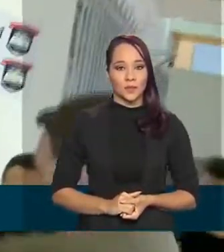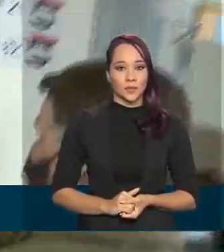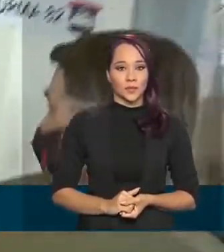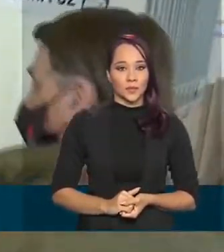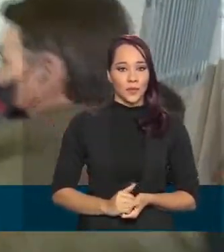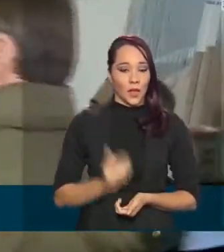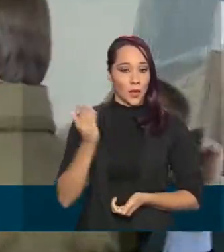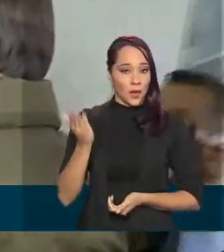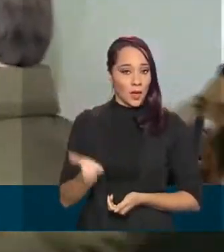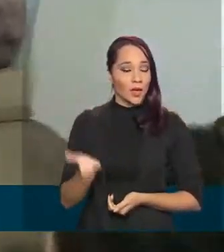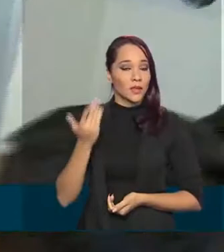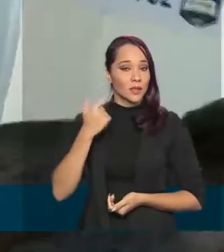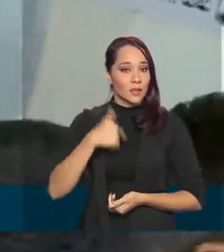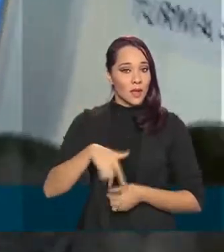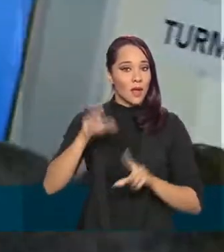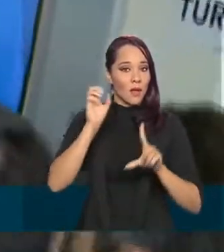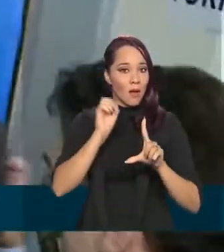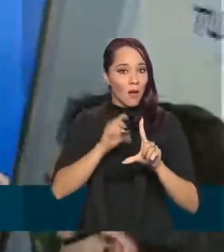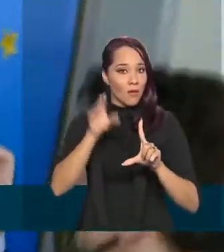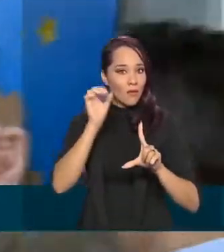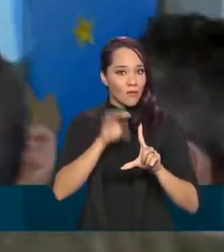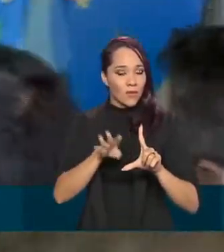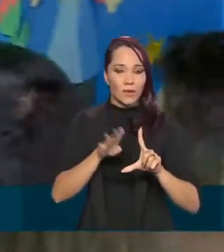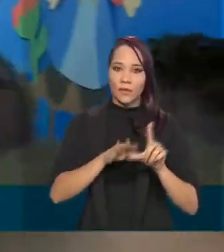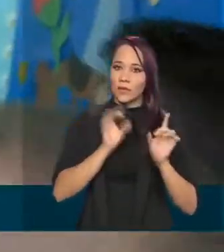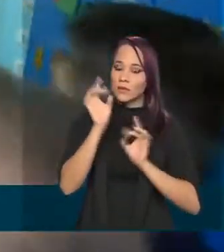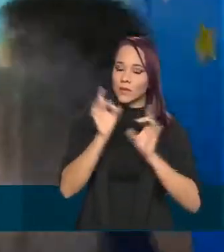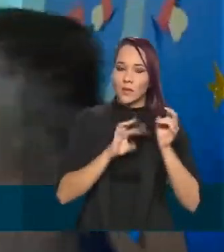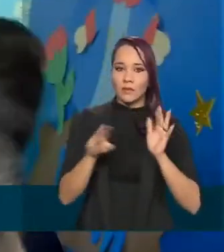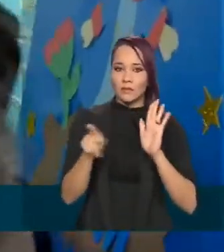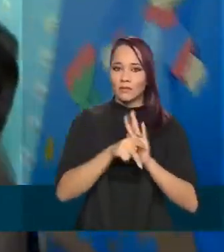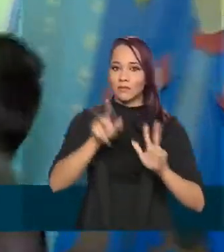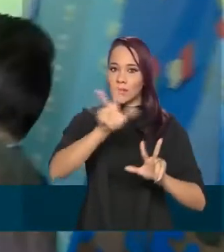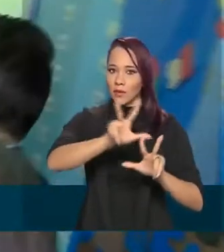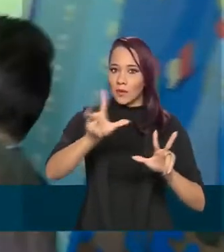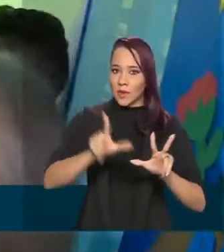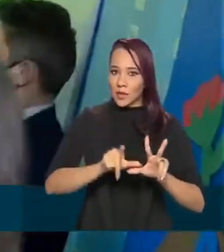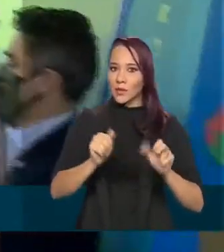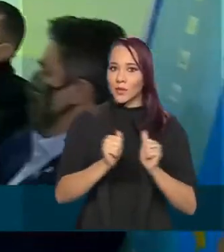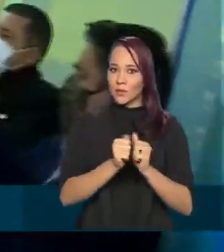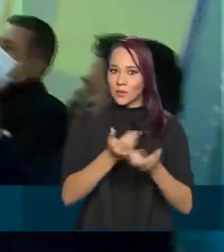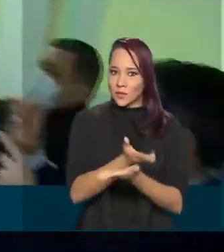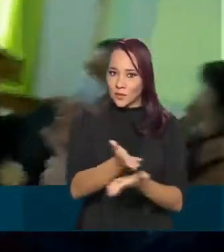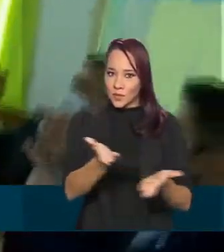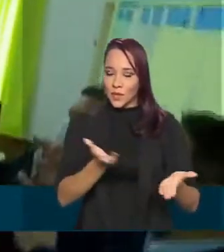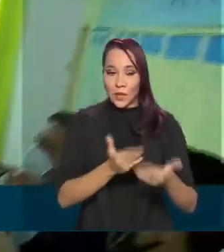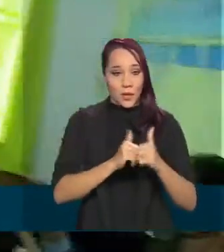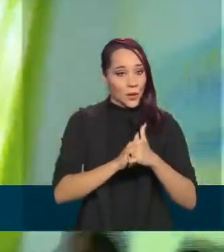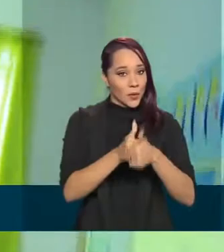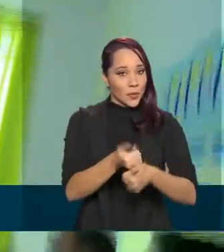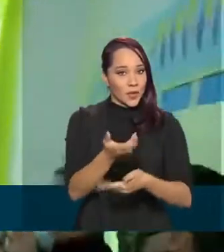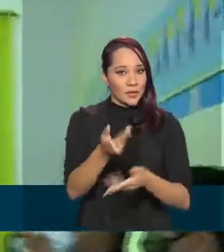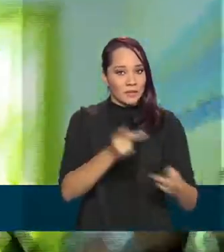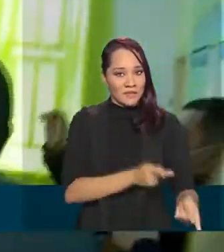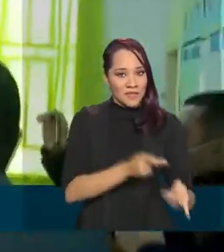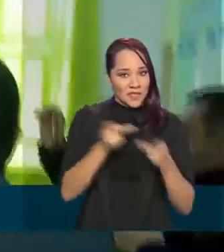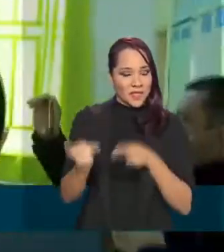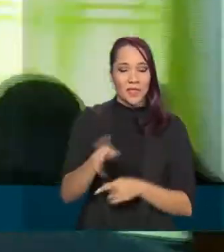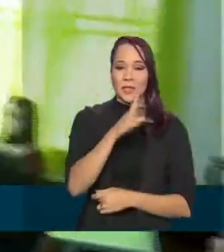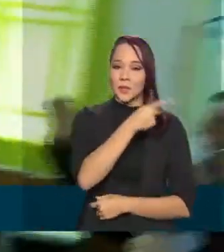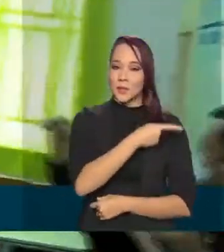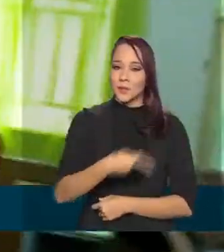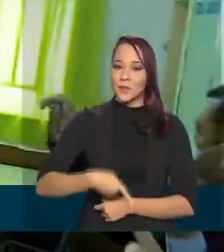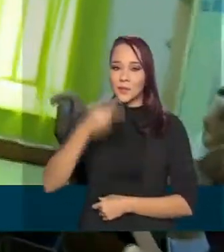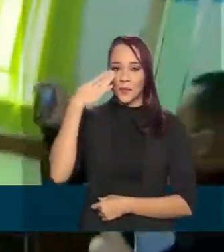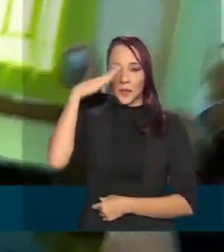Essas são imagens ao vivo e exclusivas da TV Brasil para você, que acompanha essa visita do presidente